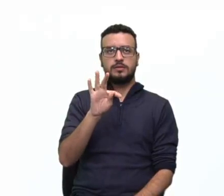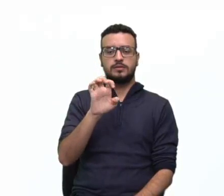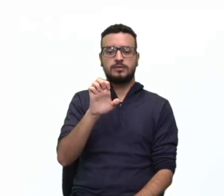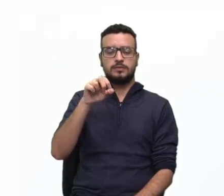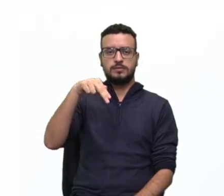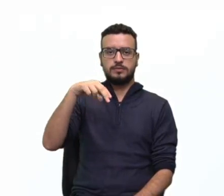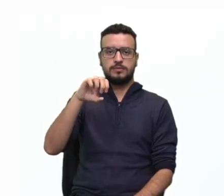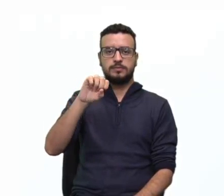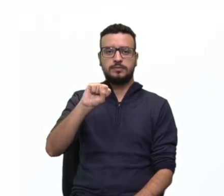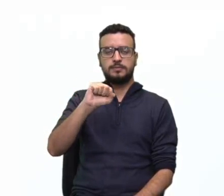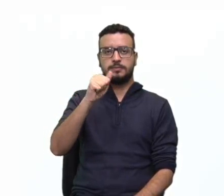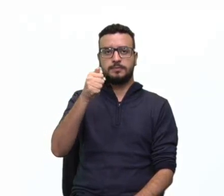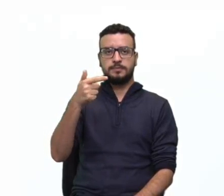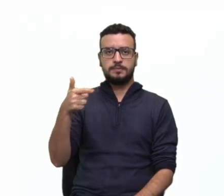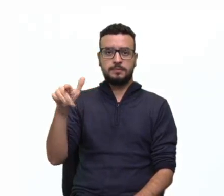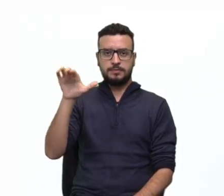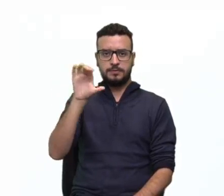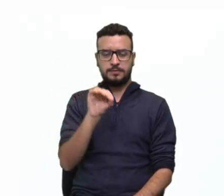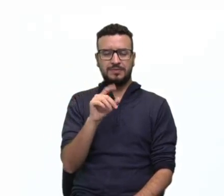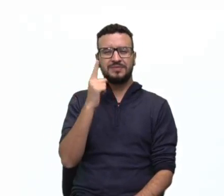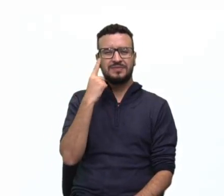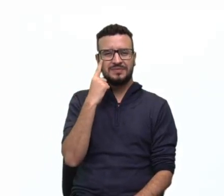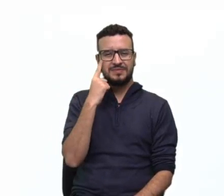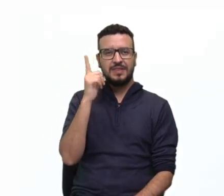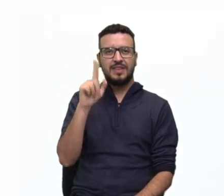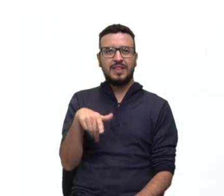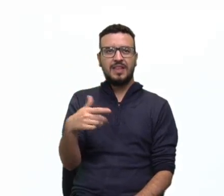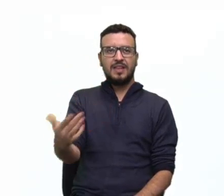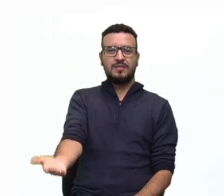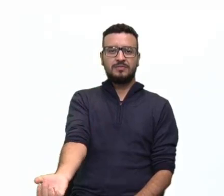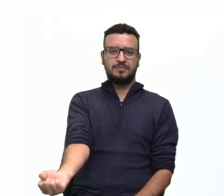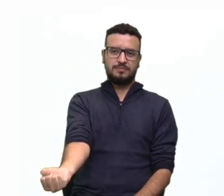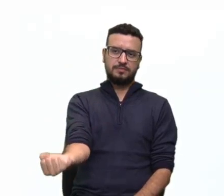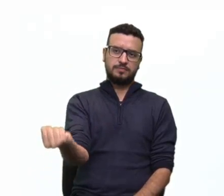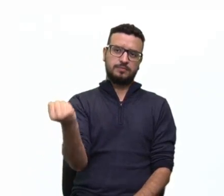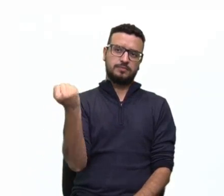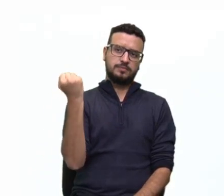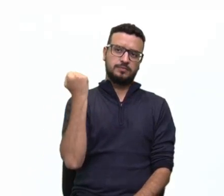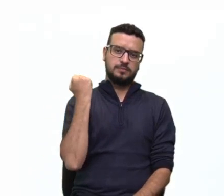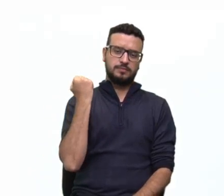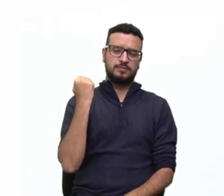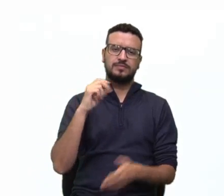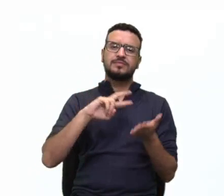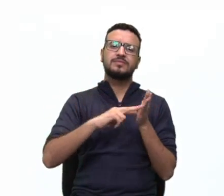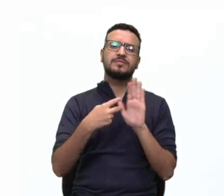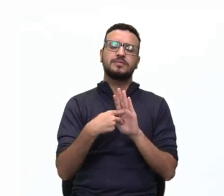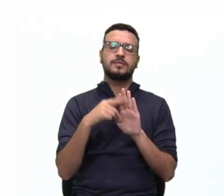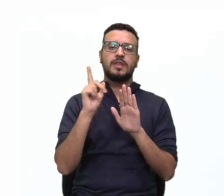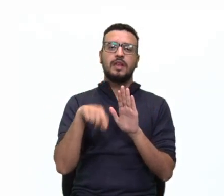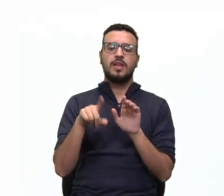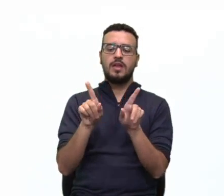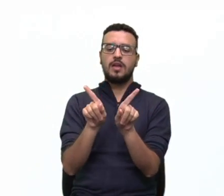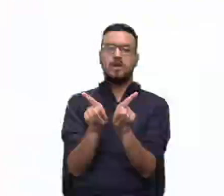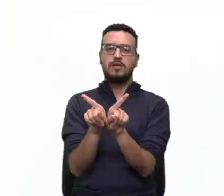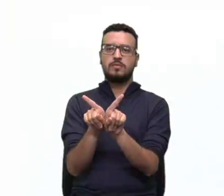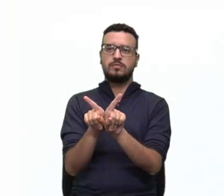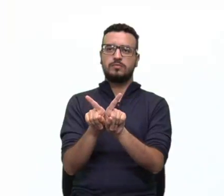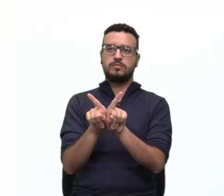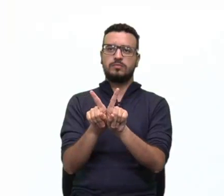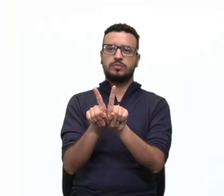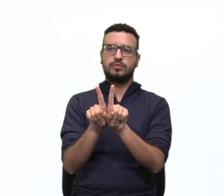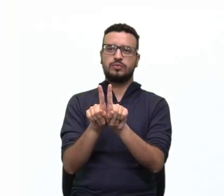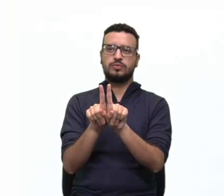flexão, eu tenho uma diminuição no meu ângulo? Por quê? Imagina que na extensão, o meu ângulo, por exemplo, do cotovelo é esse aqui,